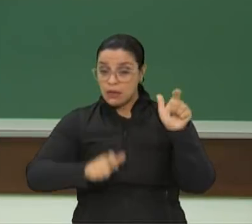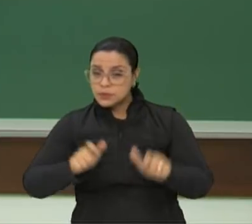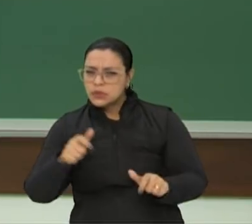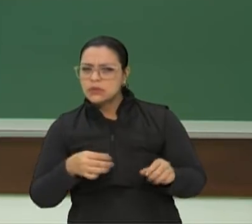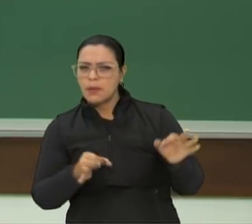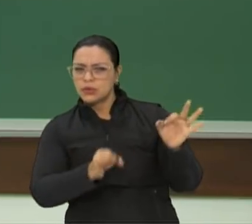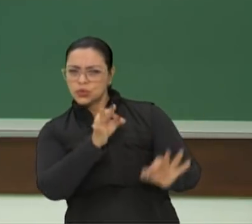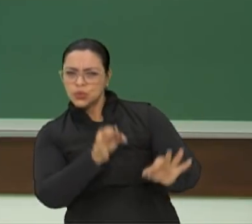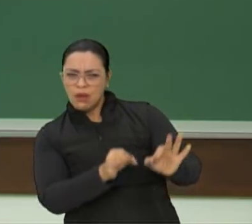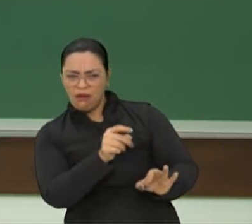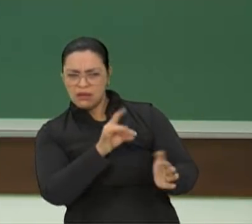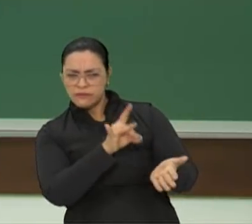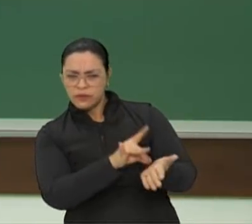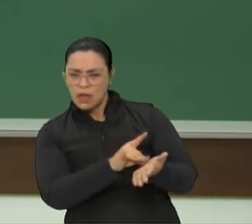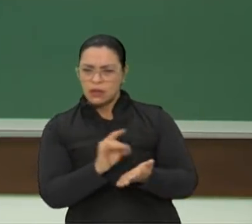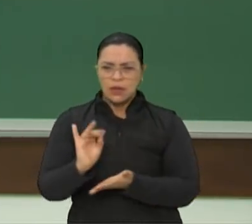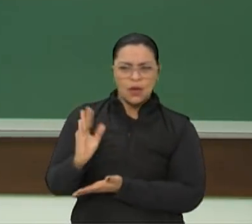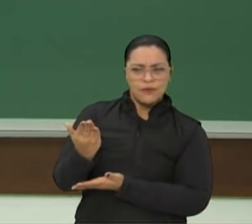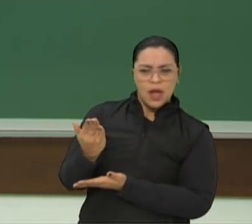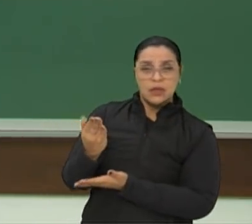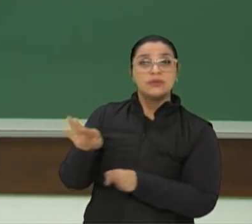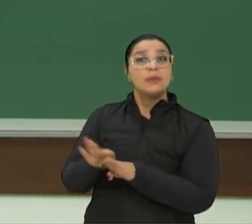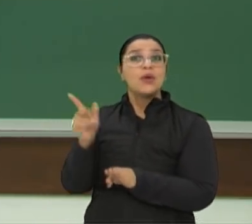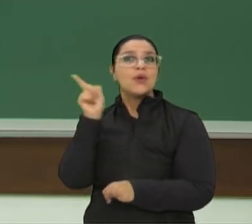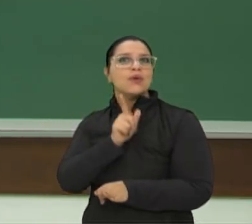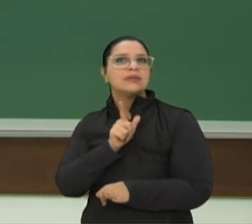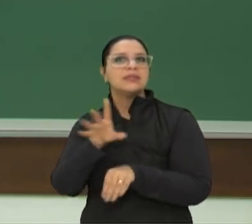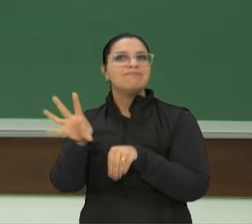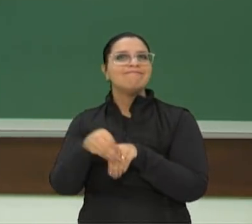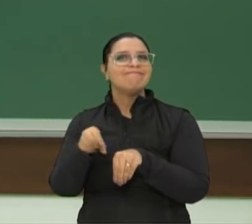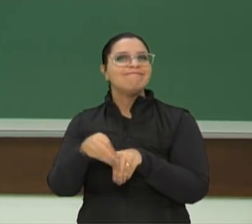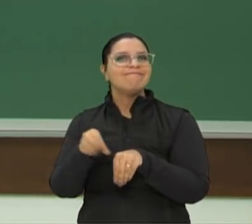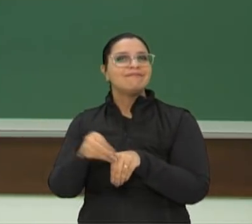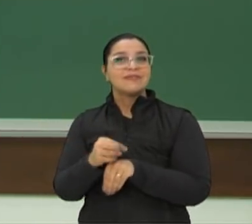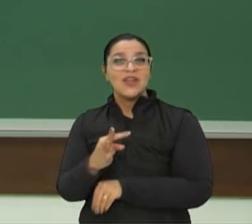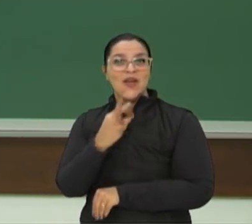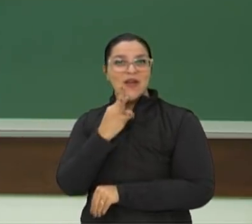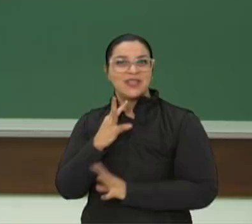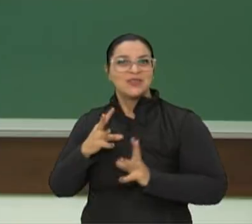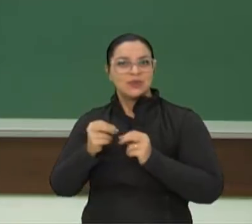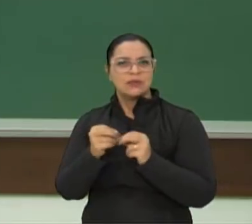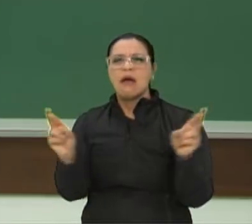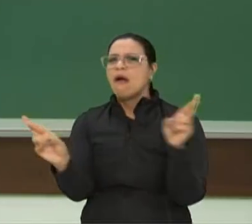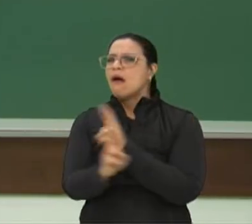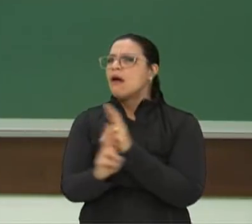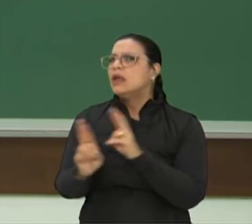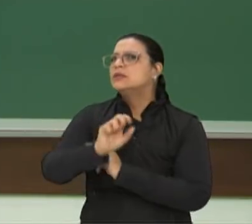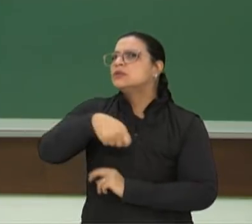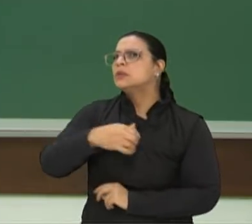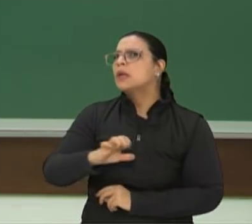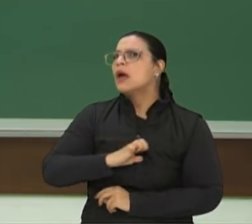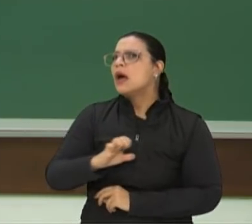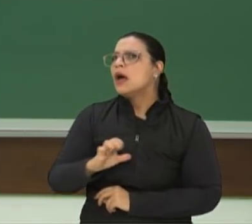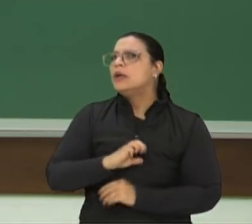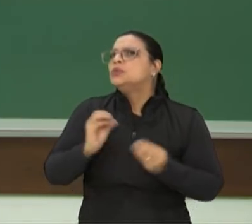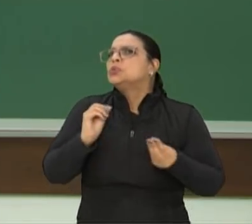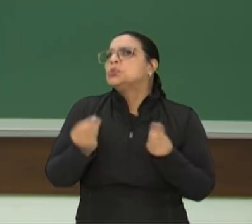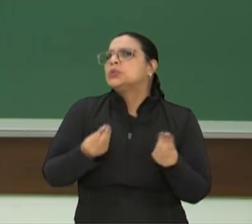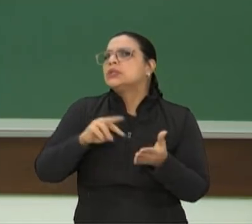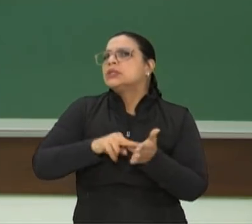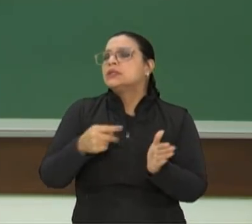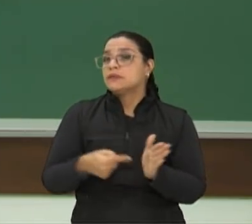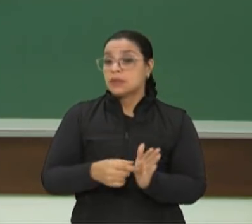bem julgar e de alcançar o conhecimento. Tá? E daí você vai dizer, tá, professor, mas qual que é a relação disso com a ética? Ué, lá na